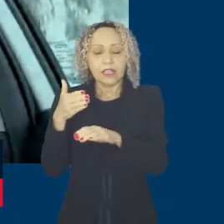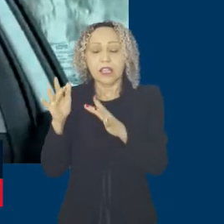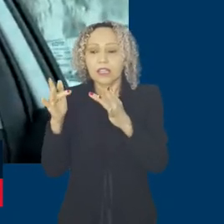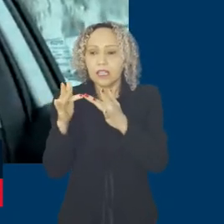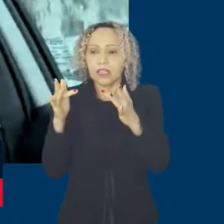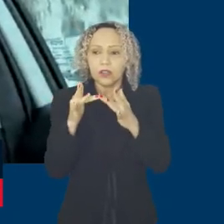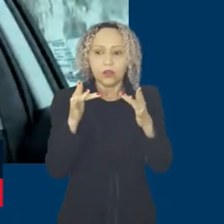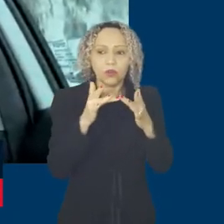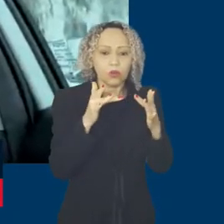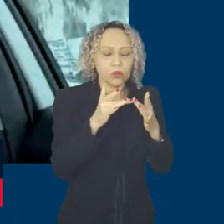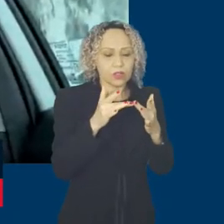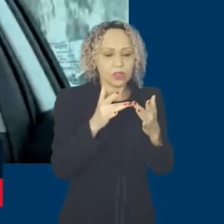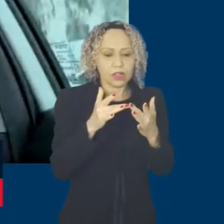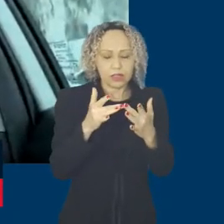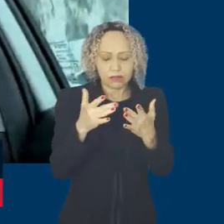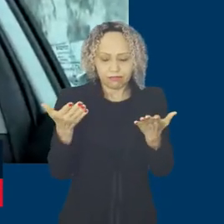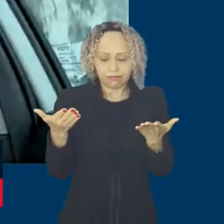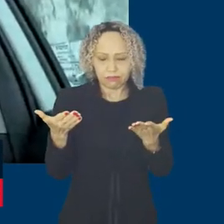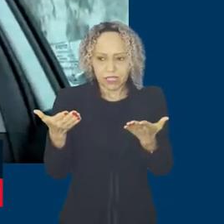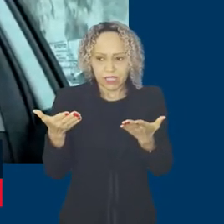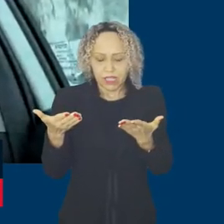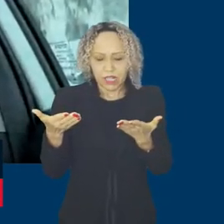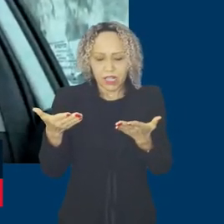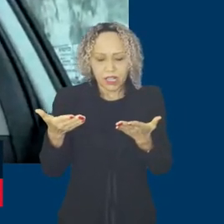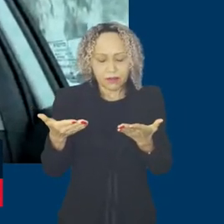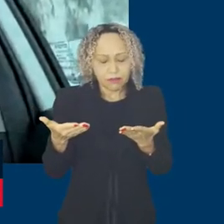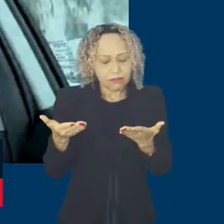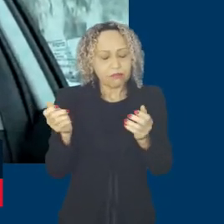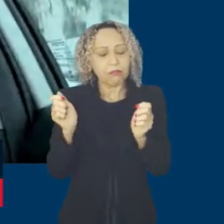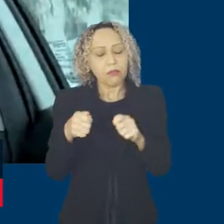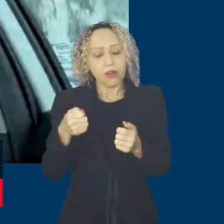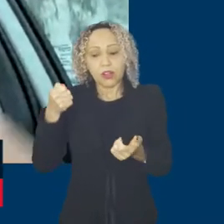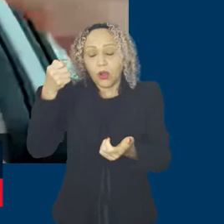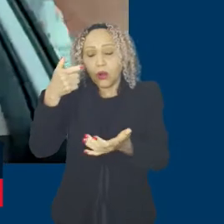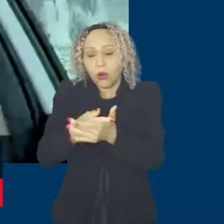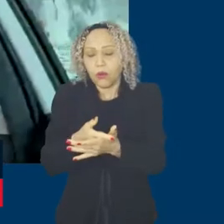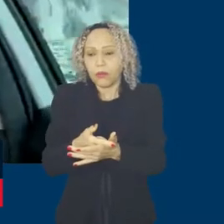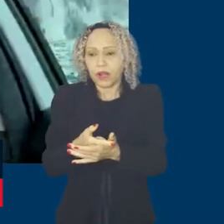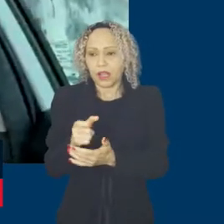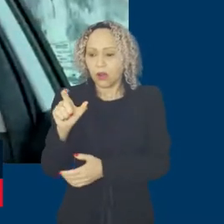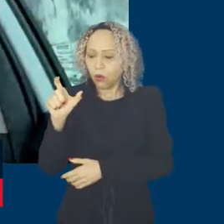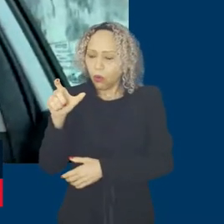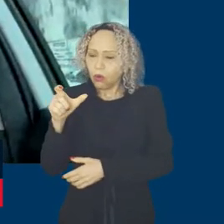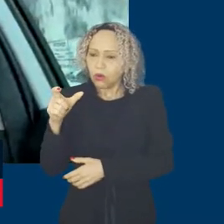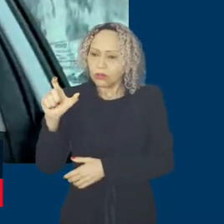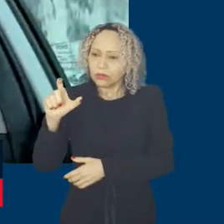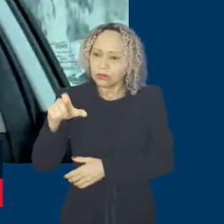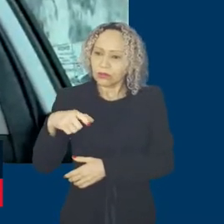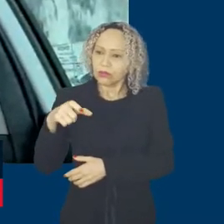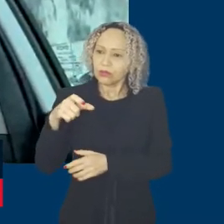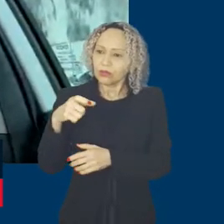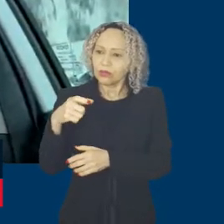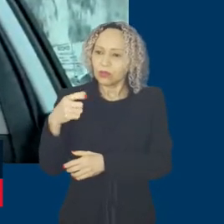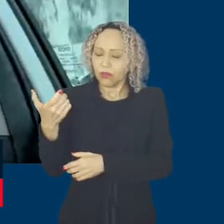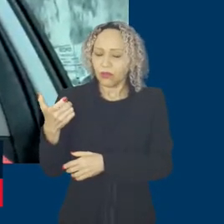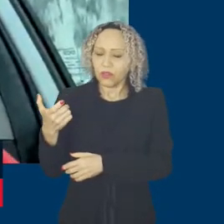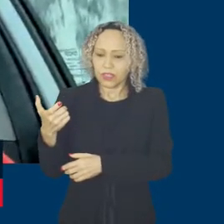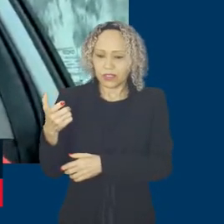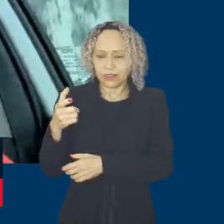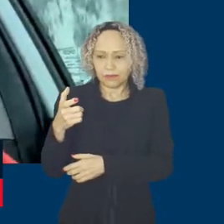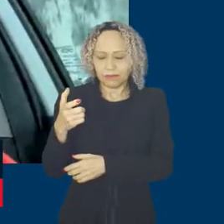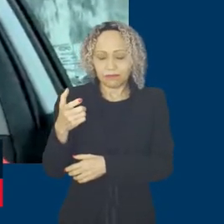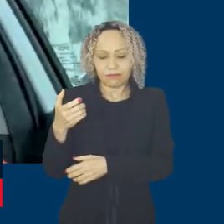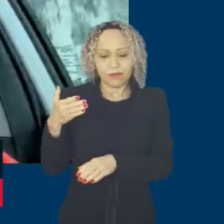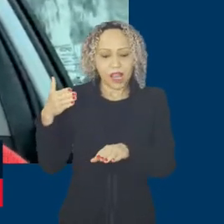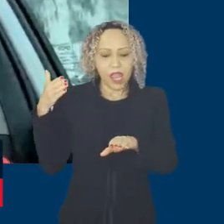e pegar convite, comprar nosso convite, porque é muito importante. Isso também ajuda a Secretaria Nacional de Mulheres do PT. E